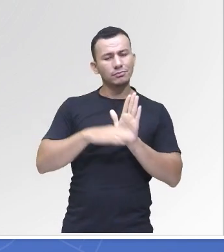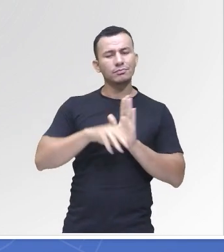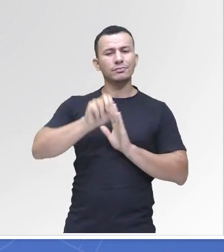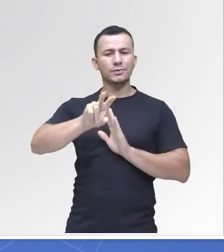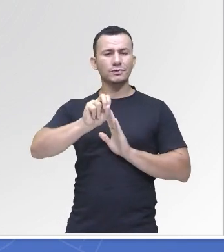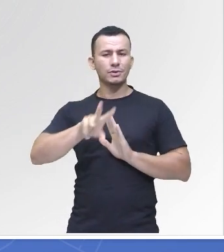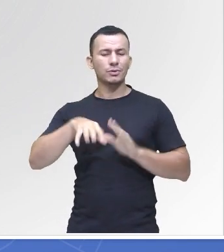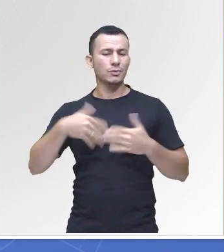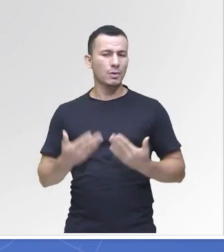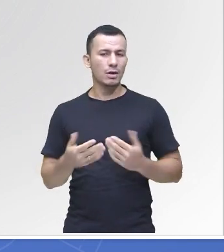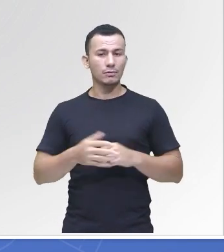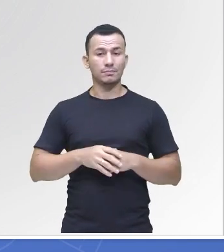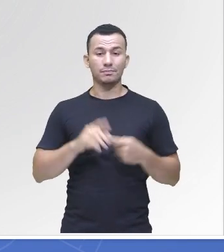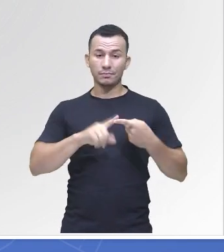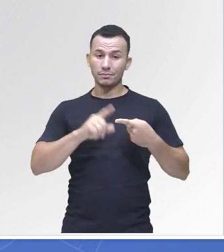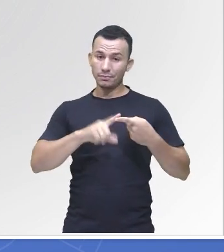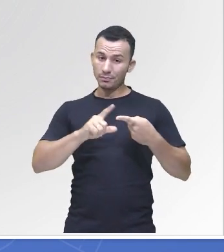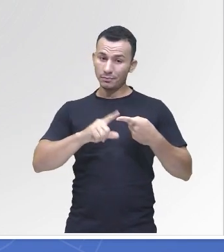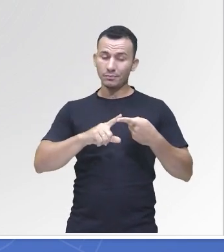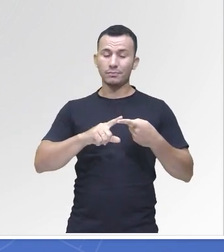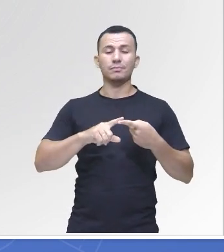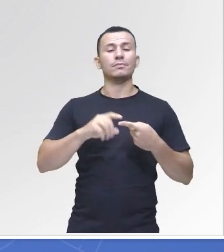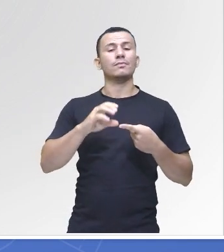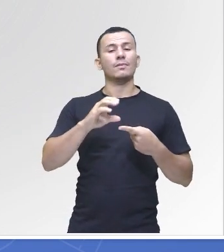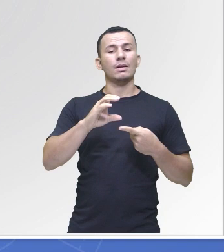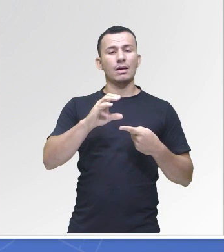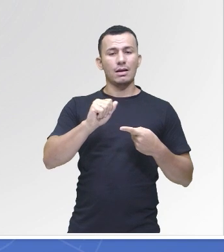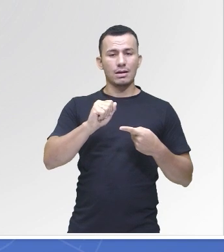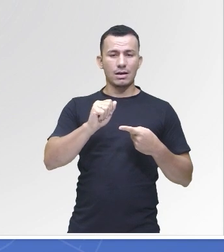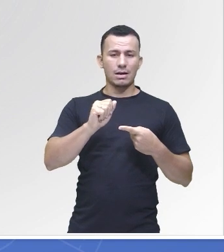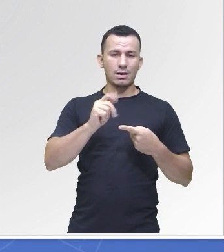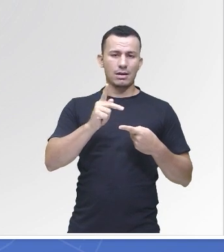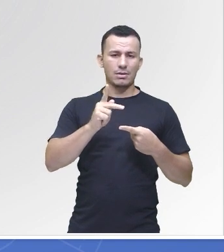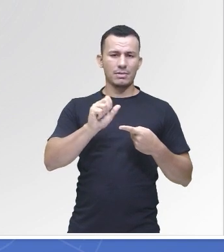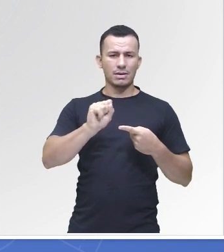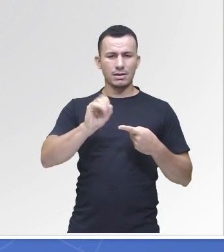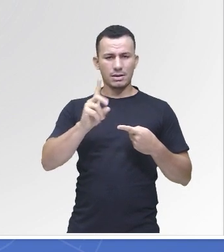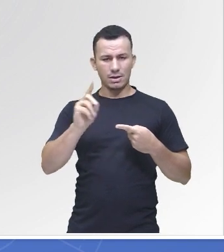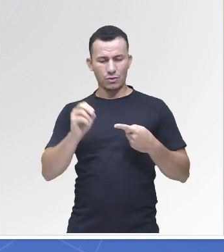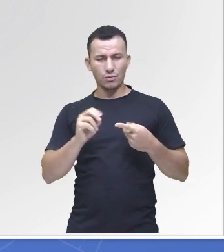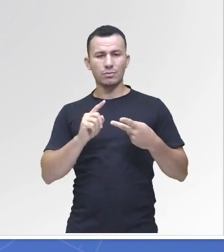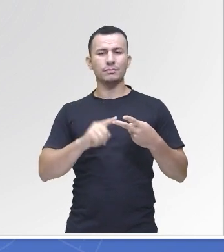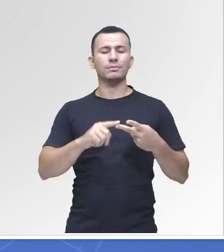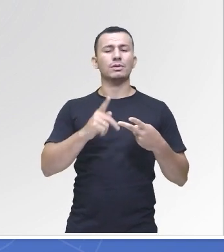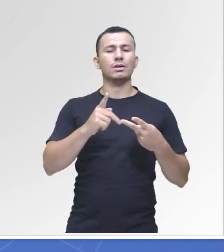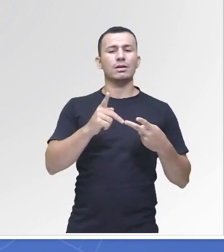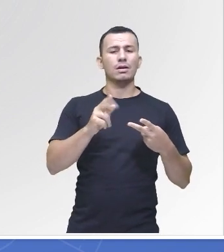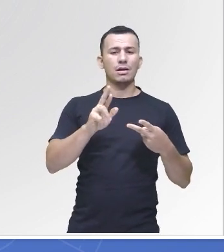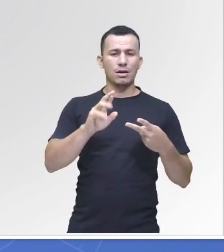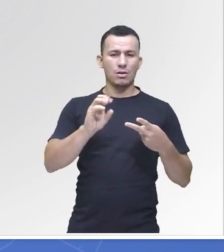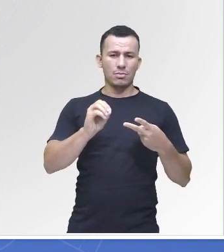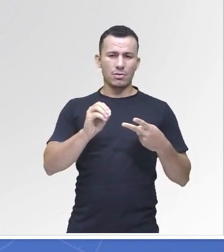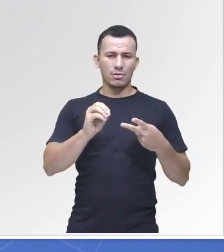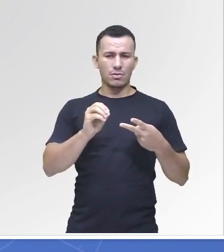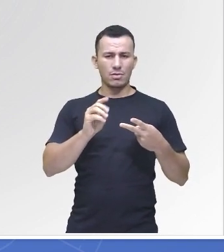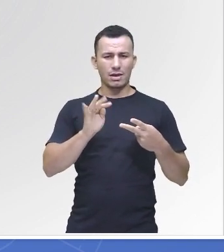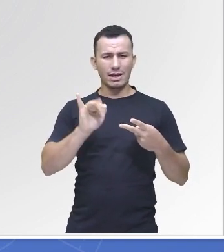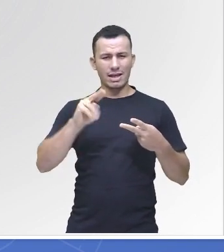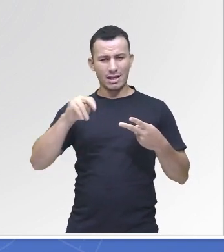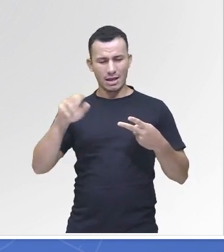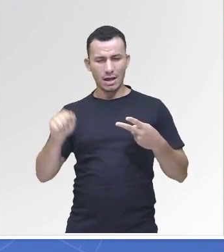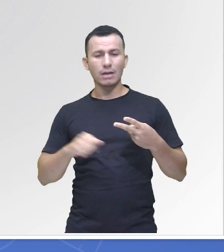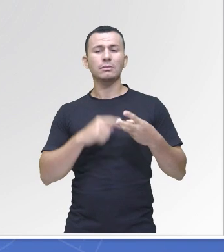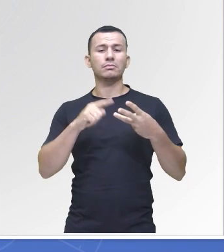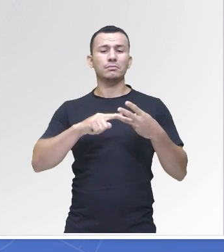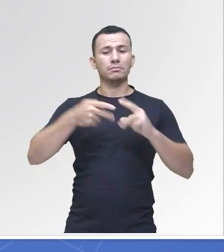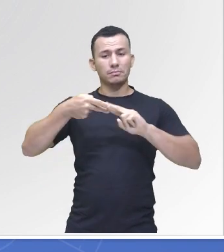um vírus? Capsídeo, proteína, aqui em azul, envolvendo o DNA ou o RNA, que está aqui